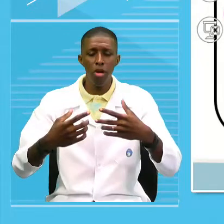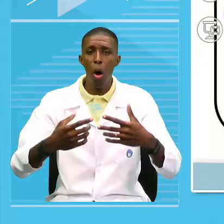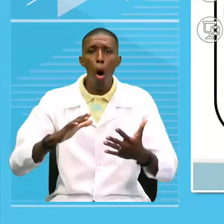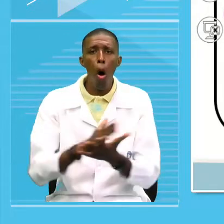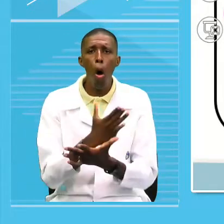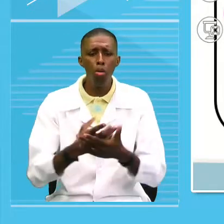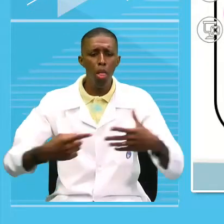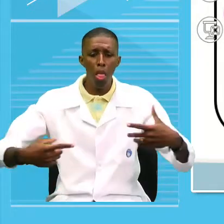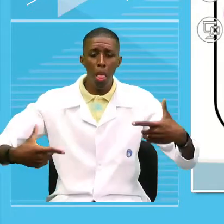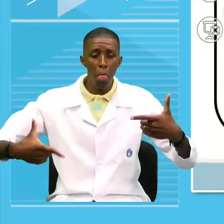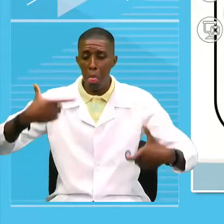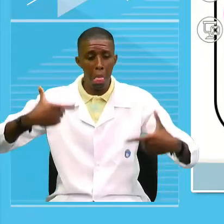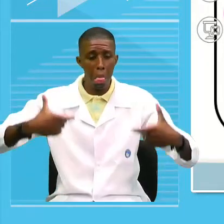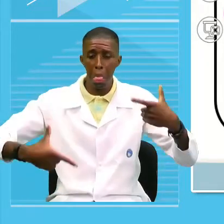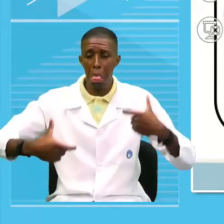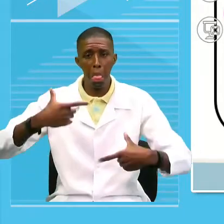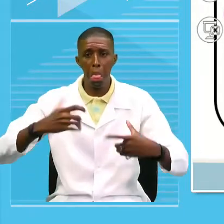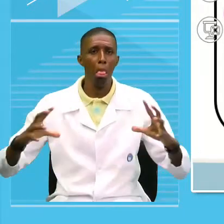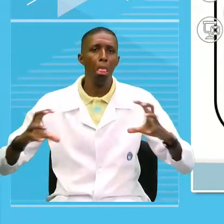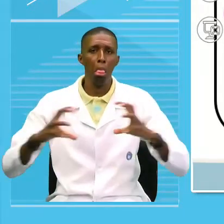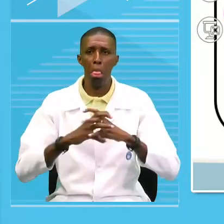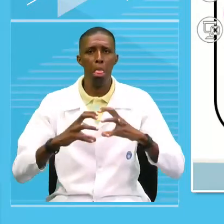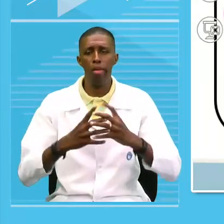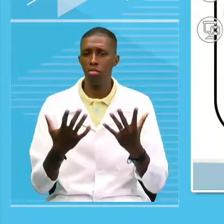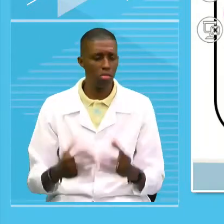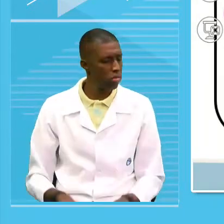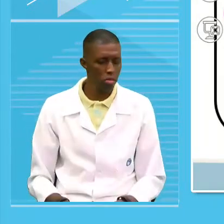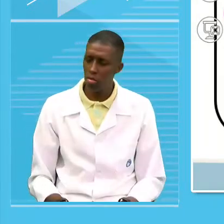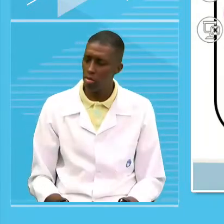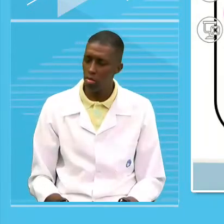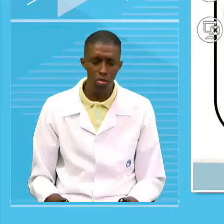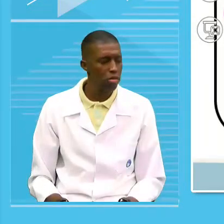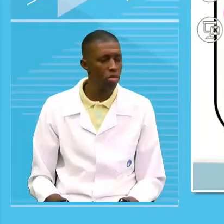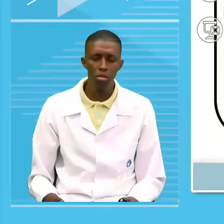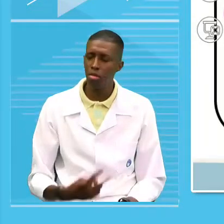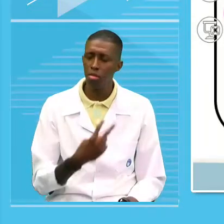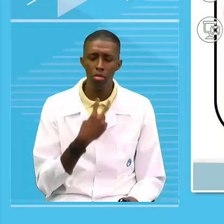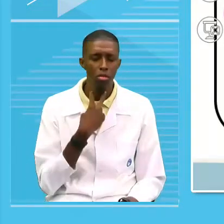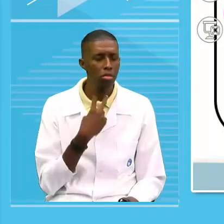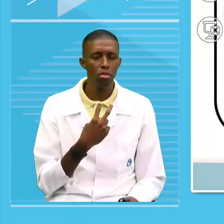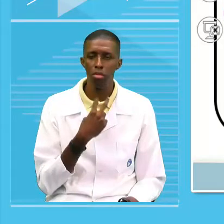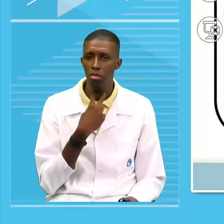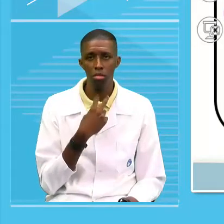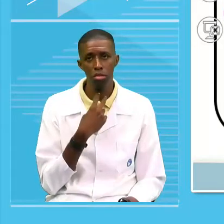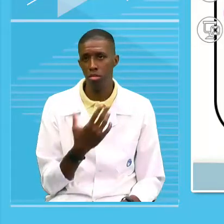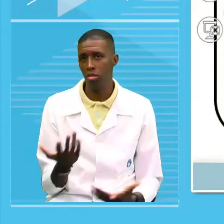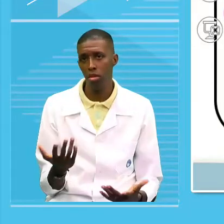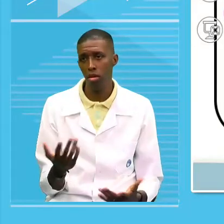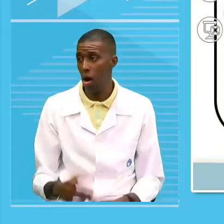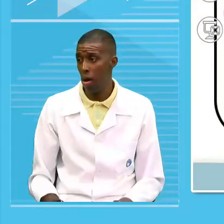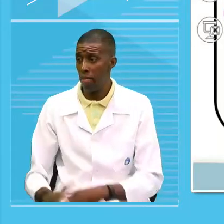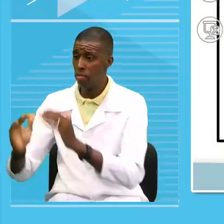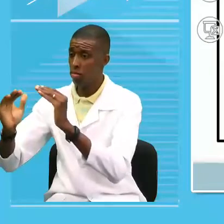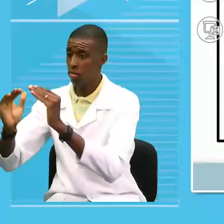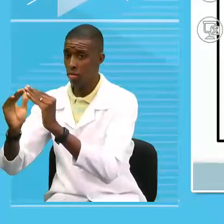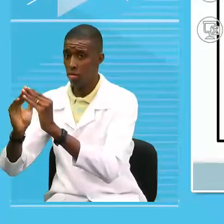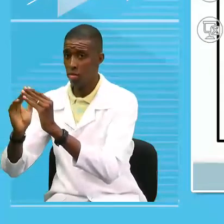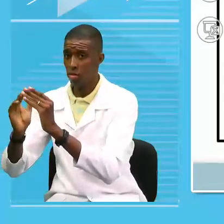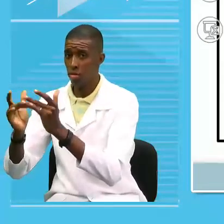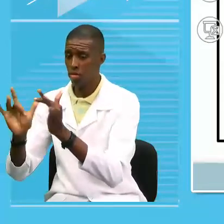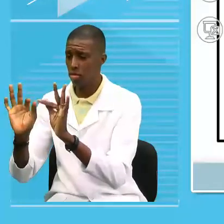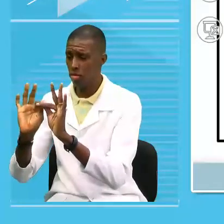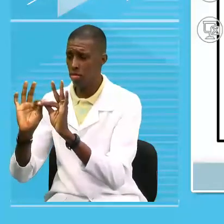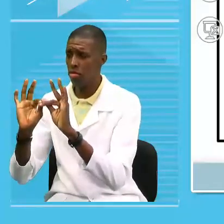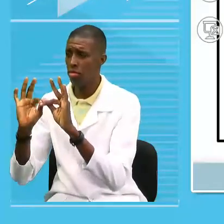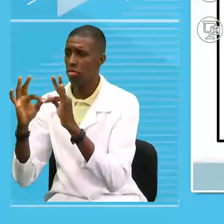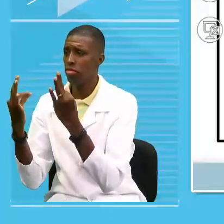encontrar uma pessoa que é diferente da gente dentro de casa gente as pessoas são diferentes Eu lembro que a gente até já